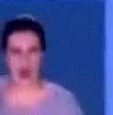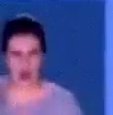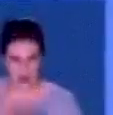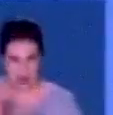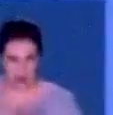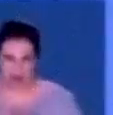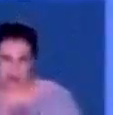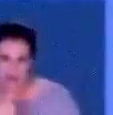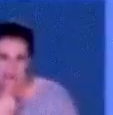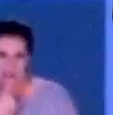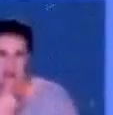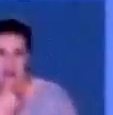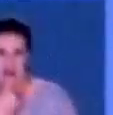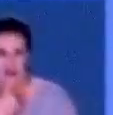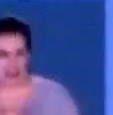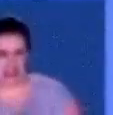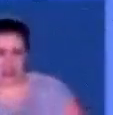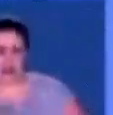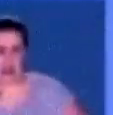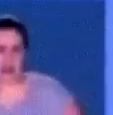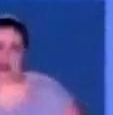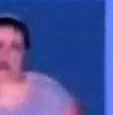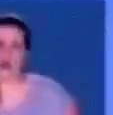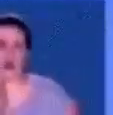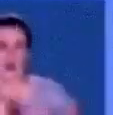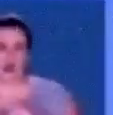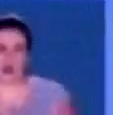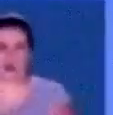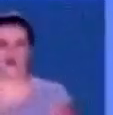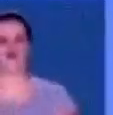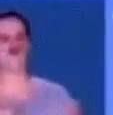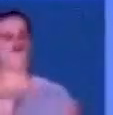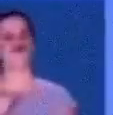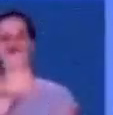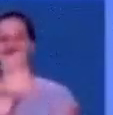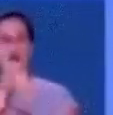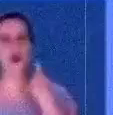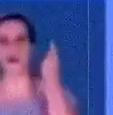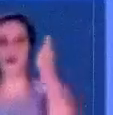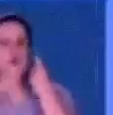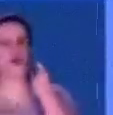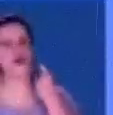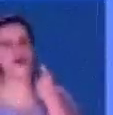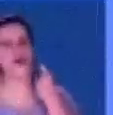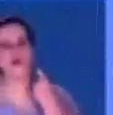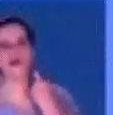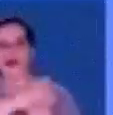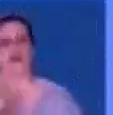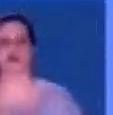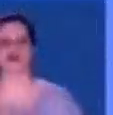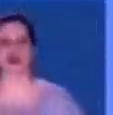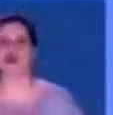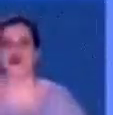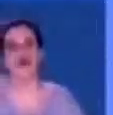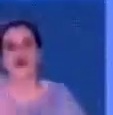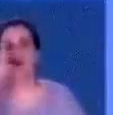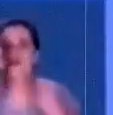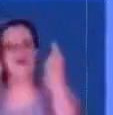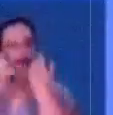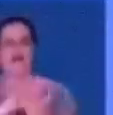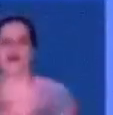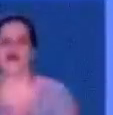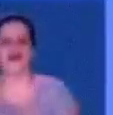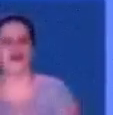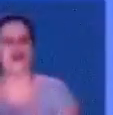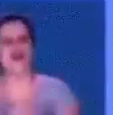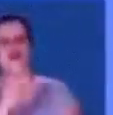infelizmente, o mar de lama e corrupção está no meio dos engravatados que não estão preocupados com o povo. Eles não estão preocupados com o povo, eles não estão preocupados